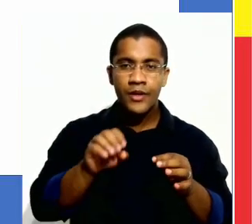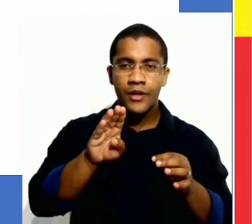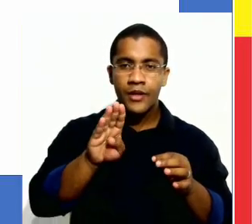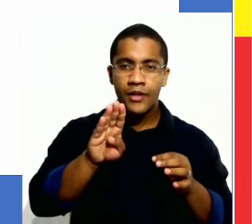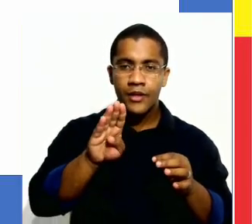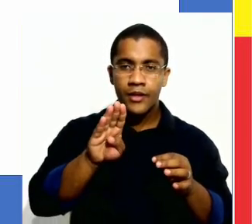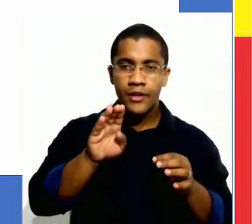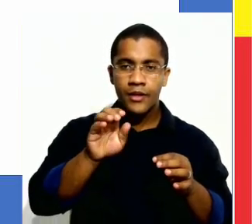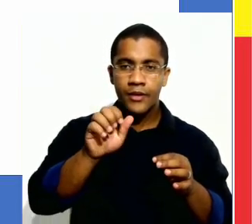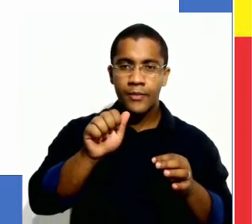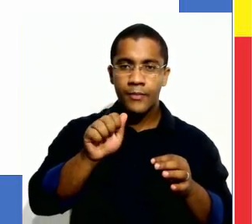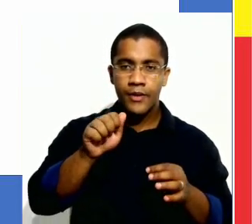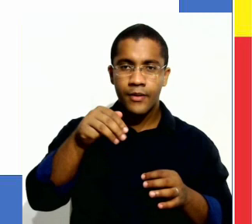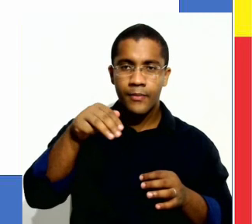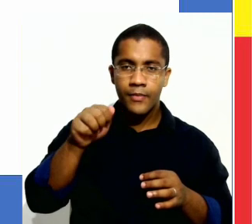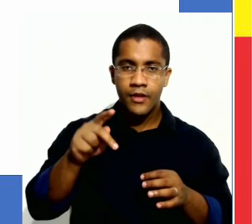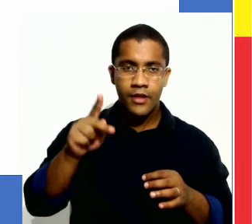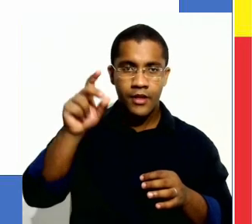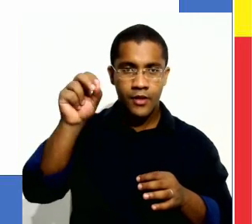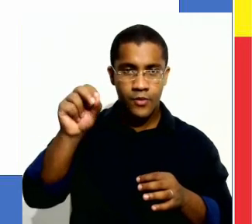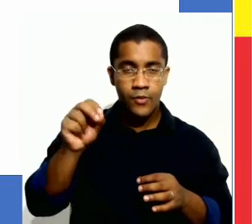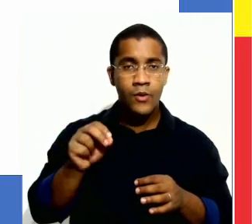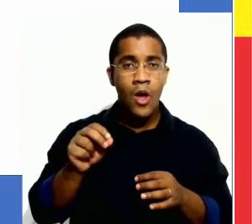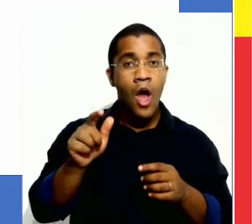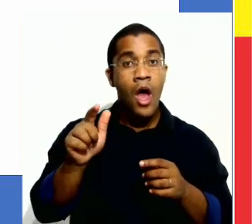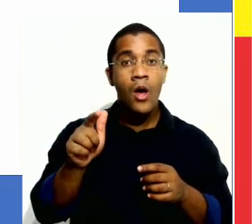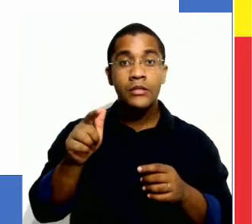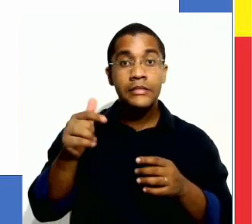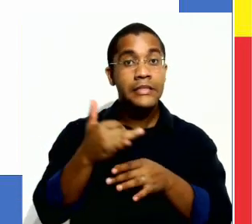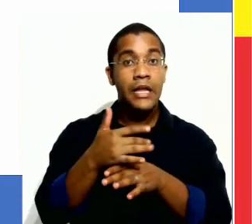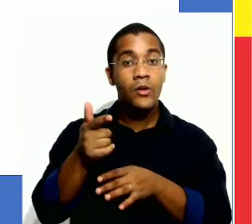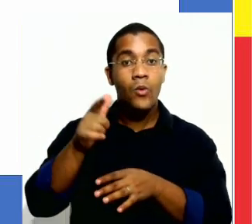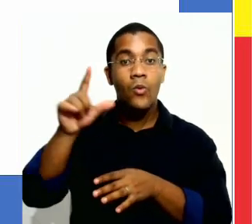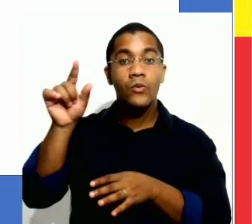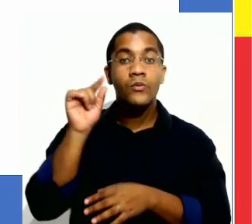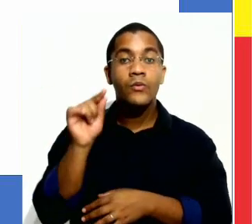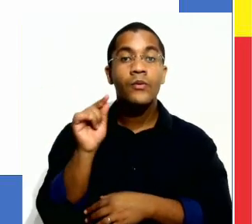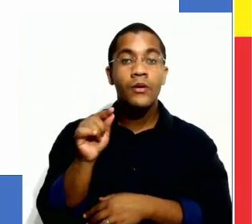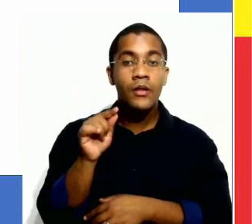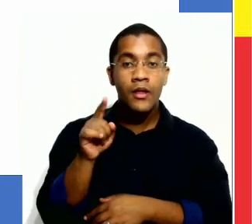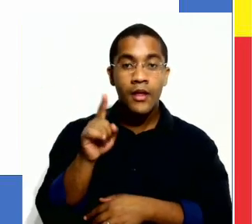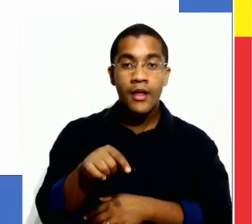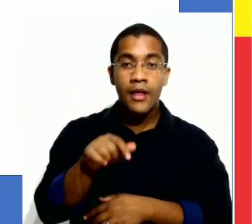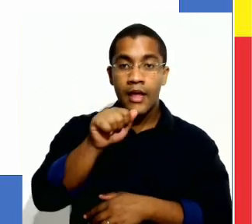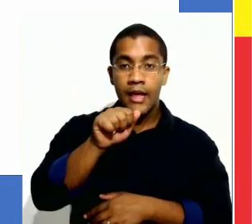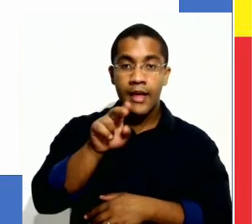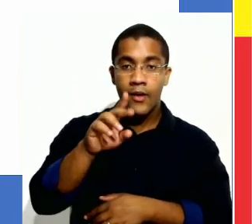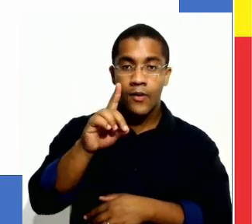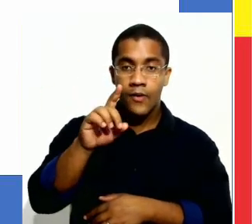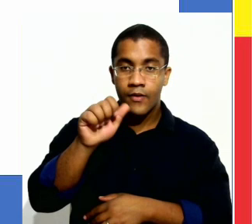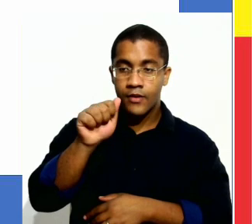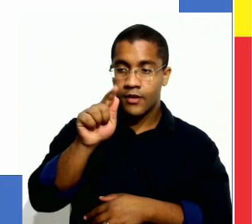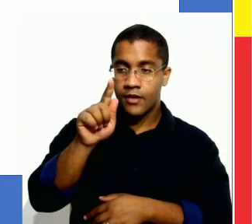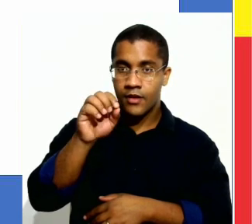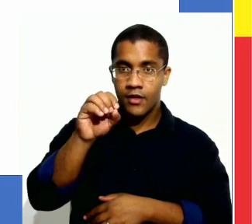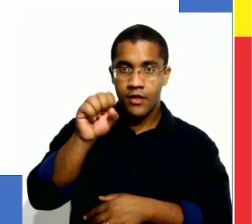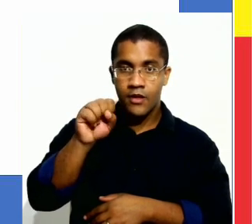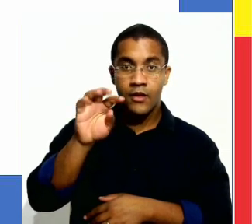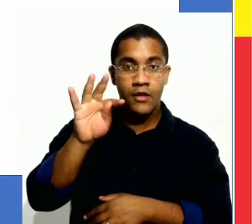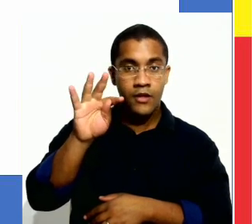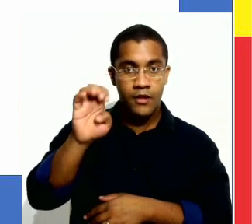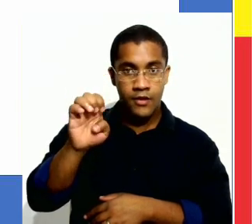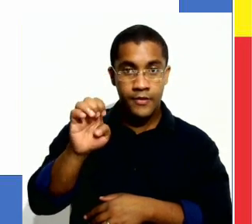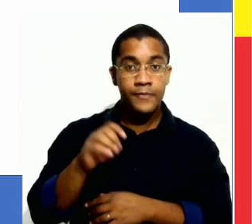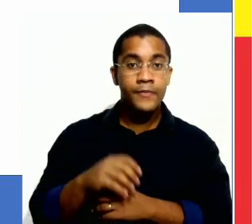foi Aldagoste. Com a concorrência, veja só, com a concorrência